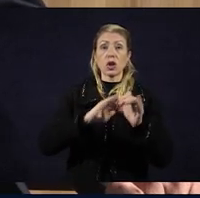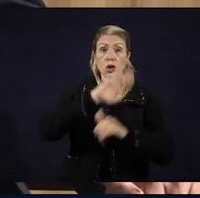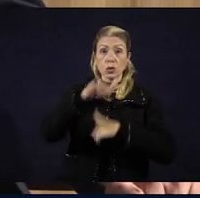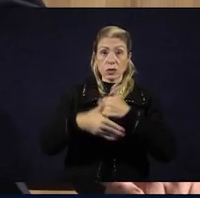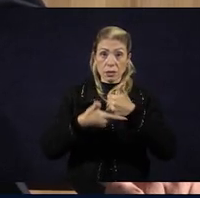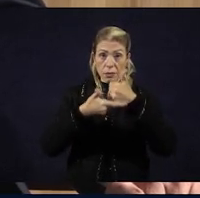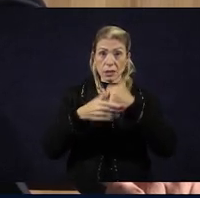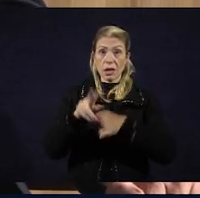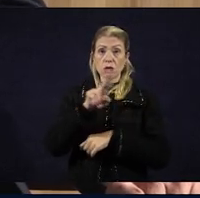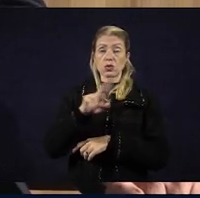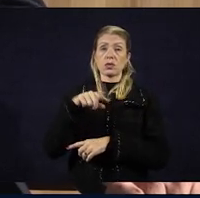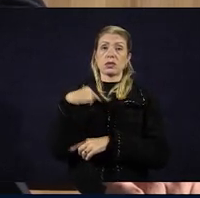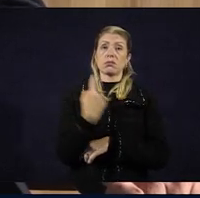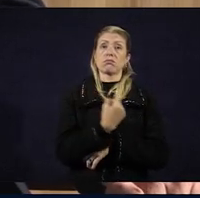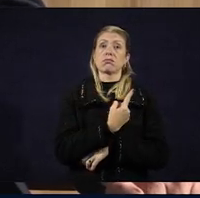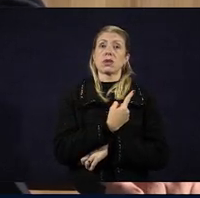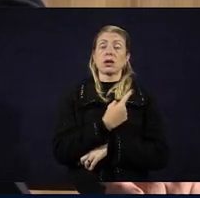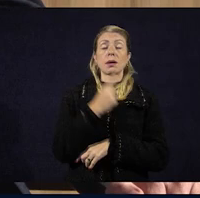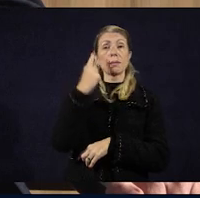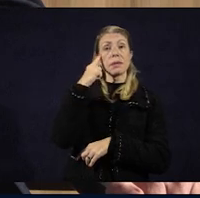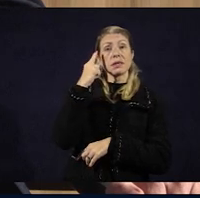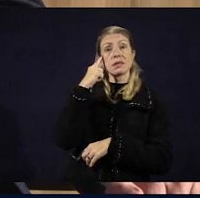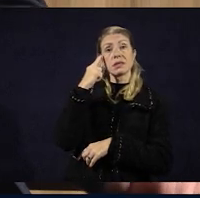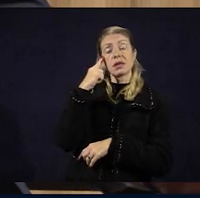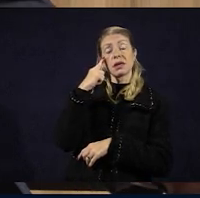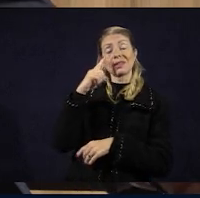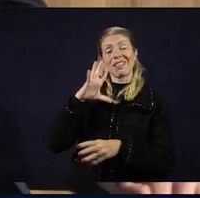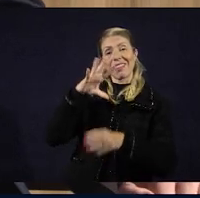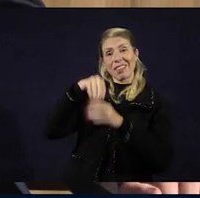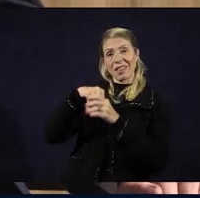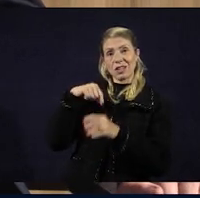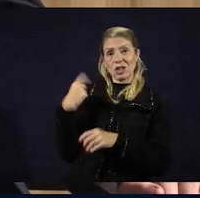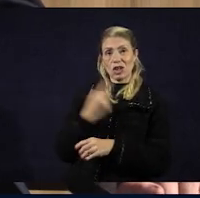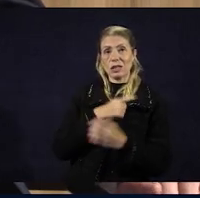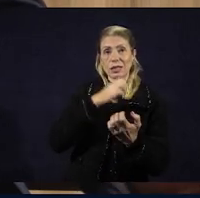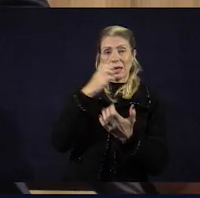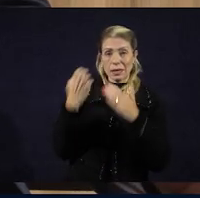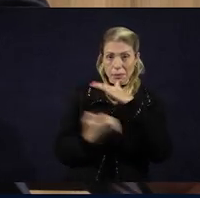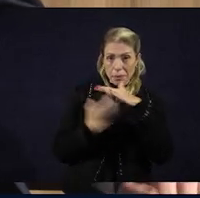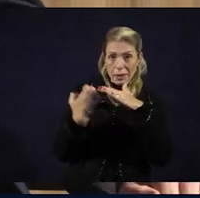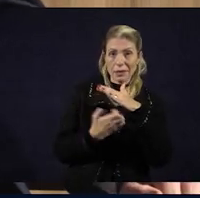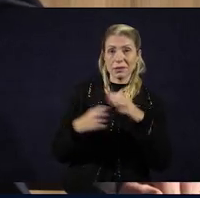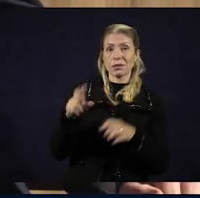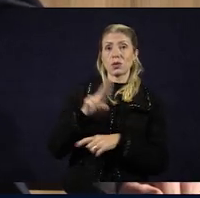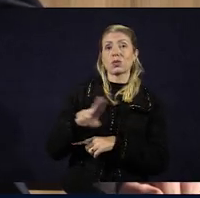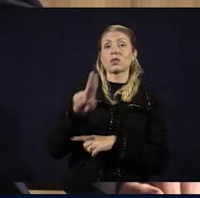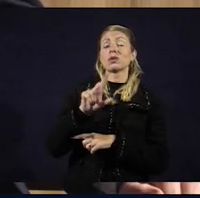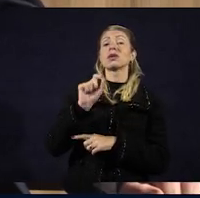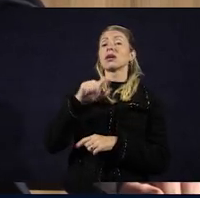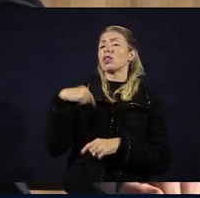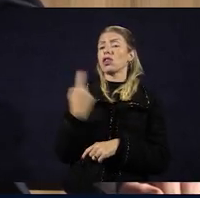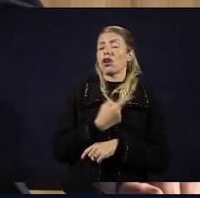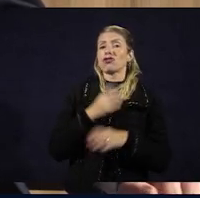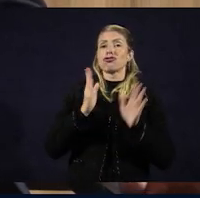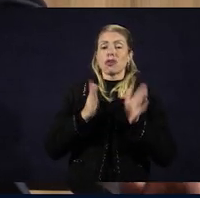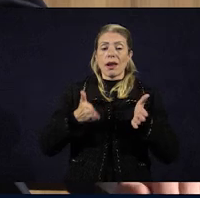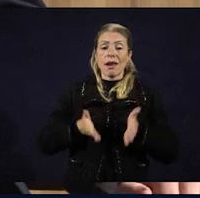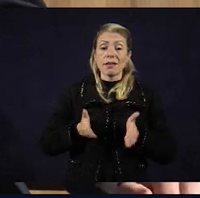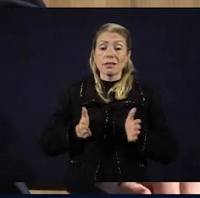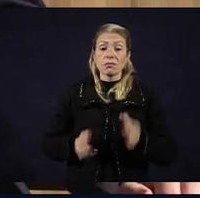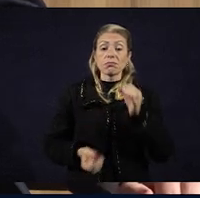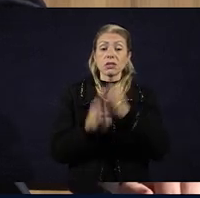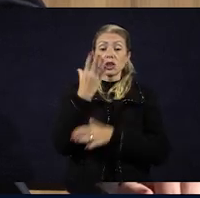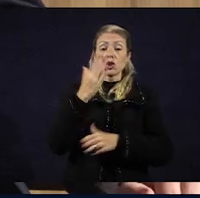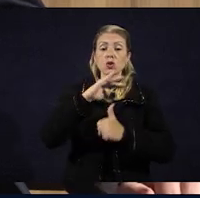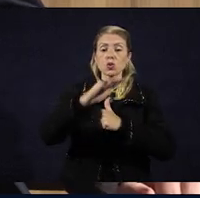gente eu vi aqui o Rodrigo falando da Jales que tá no DNA deles é uma frase que eu tenho usado muito na verdade a gente nasceu sustentável a empresa